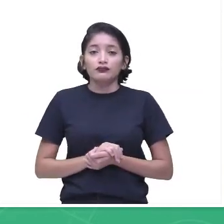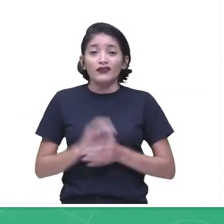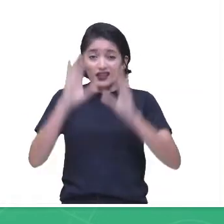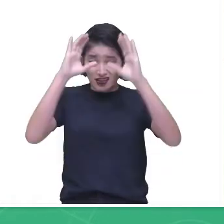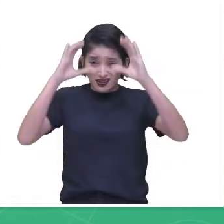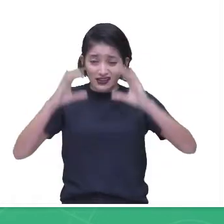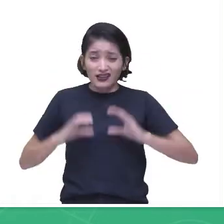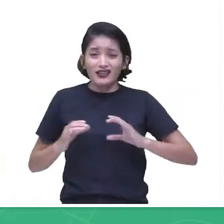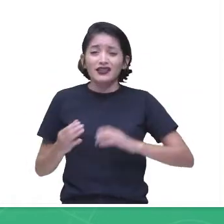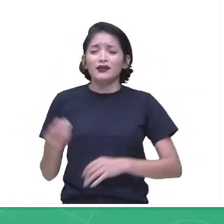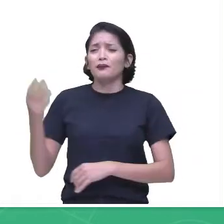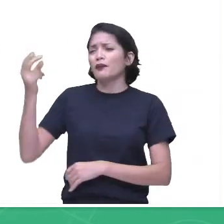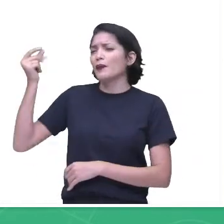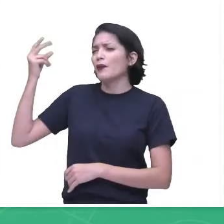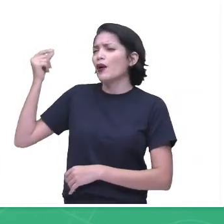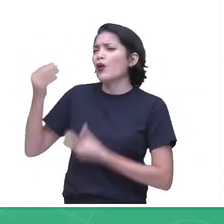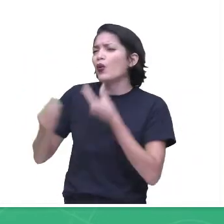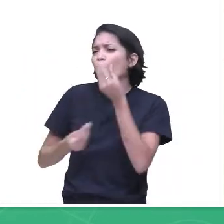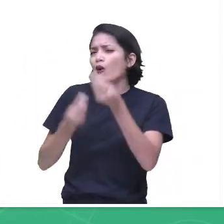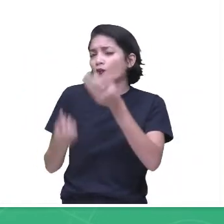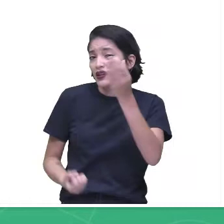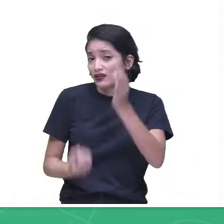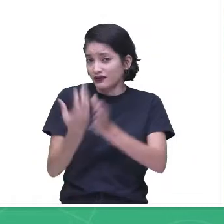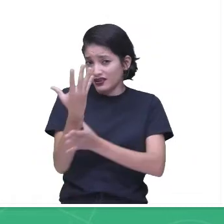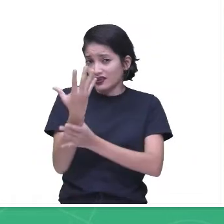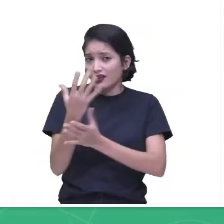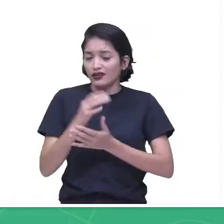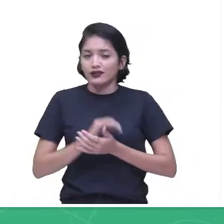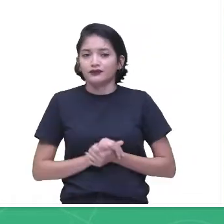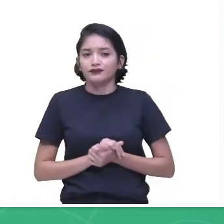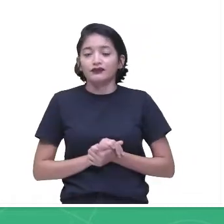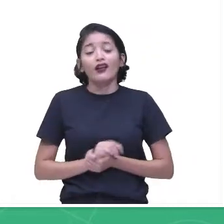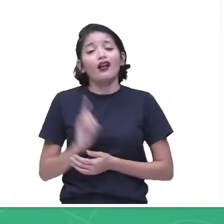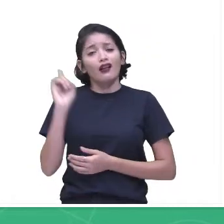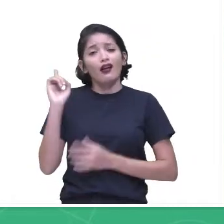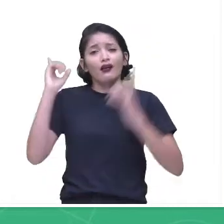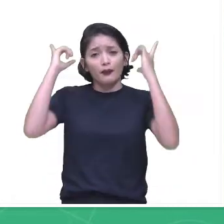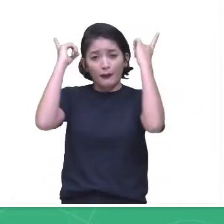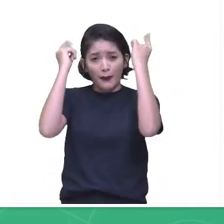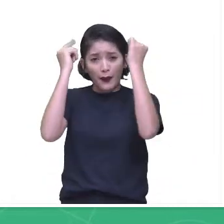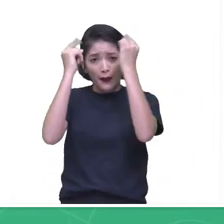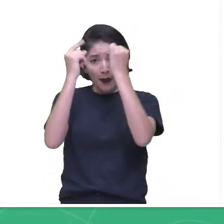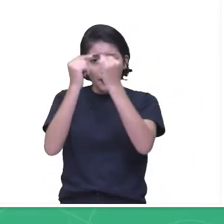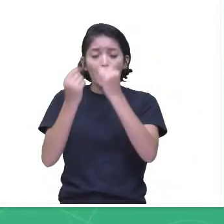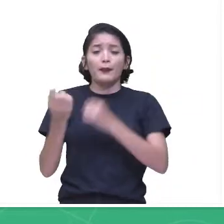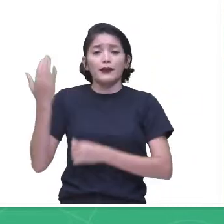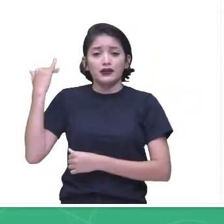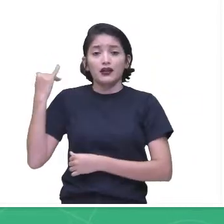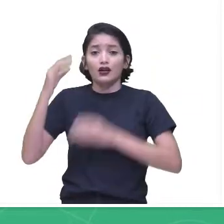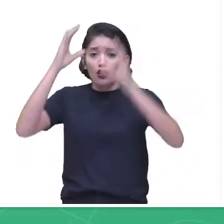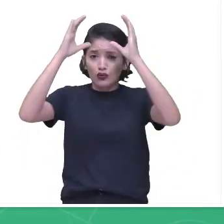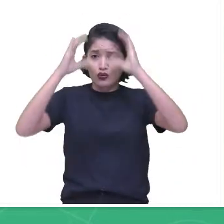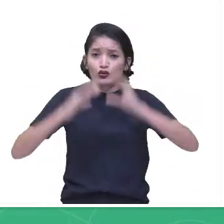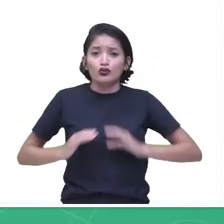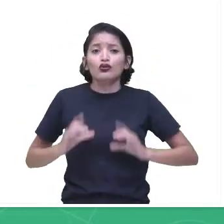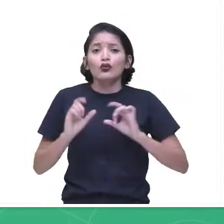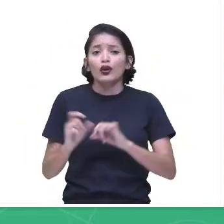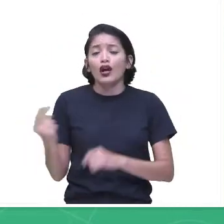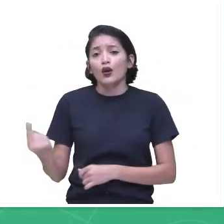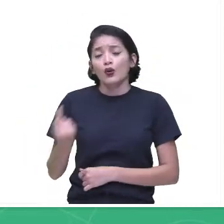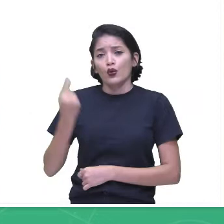Antiguidade Clássica, como é que ela surgiu? Então, na Grécia Antiga, o cidadão era o